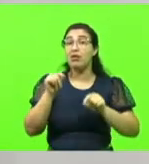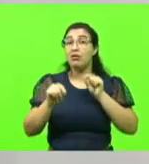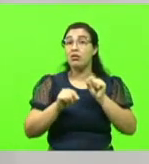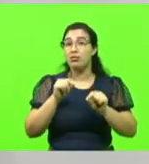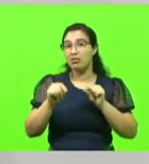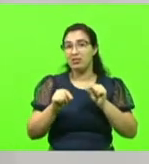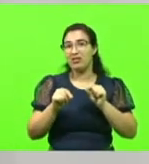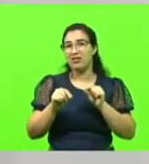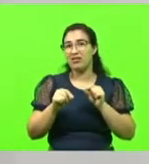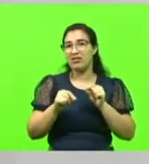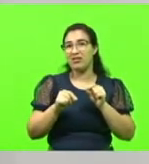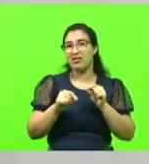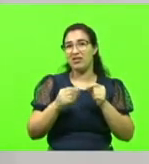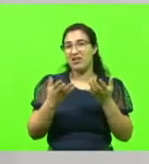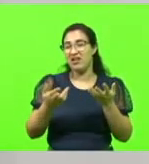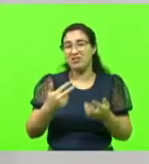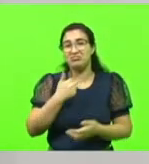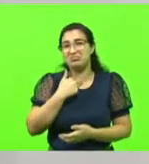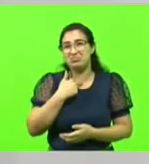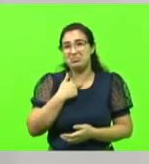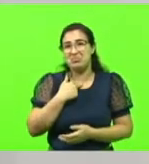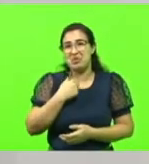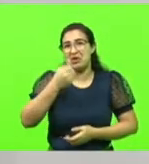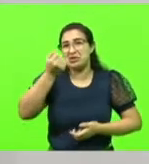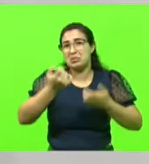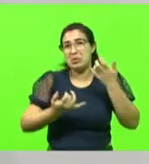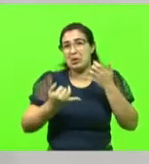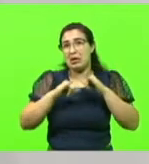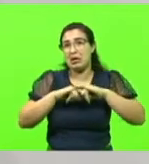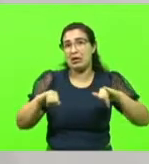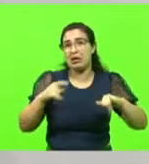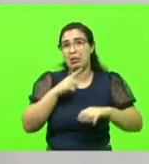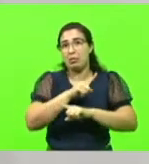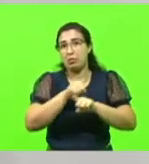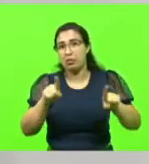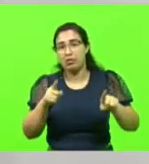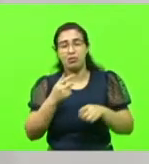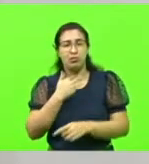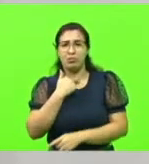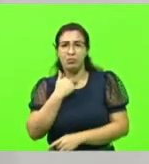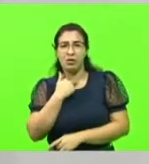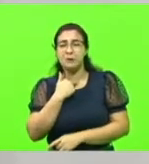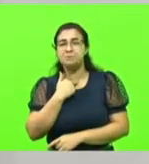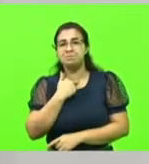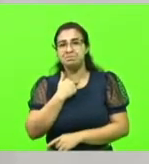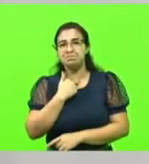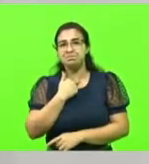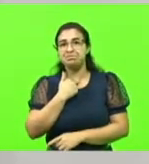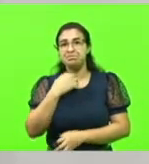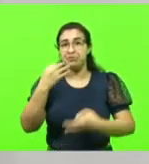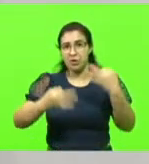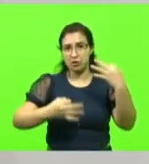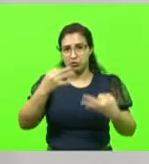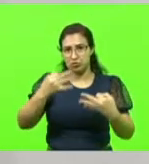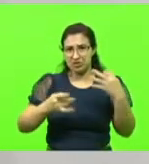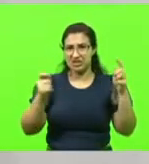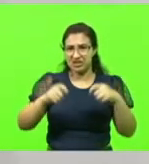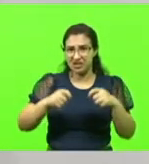não cabe a eles comentar. Então, quando que eles vão ter justiça? Se eles passam a